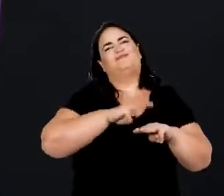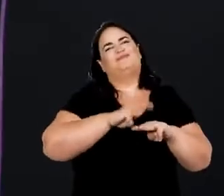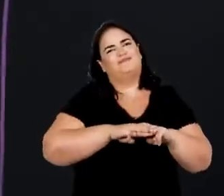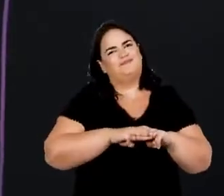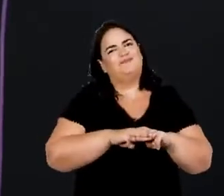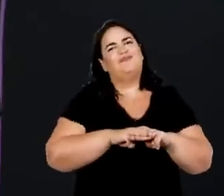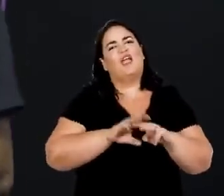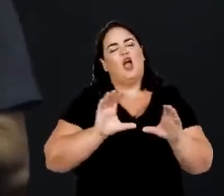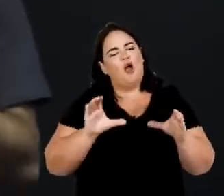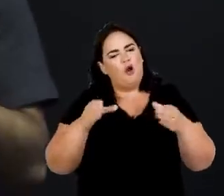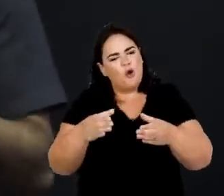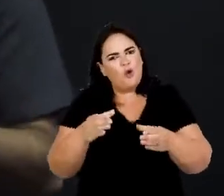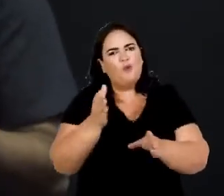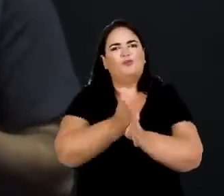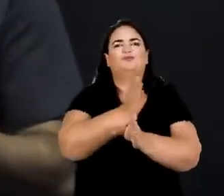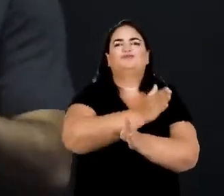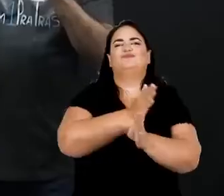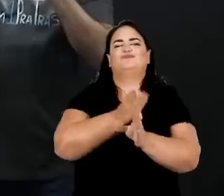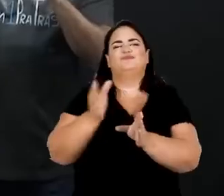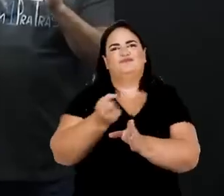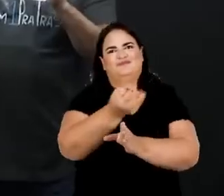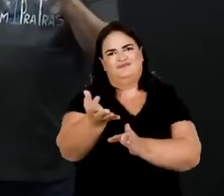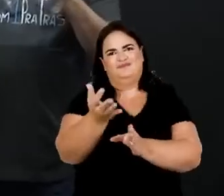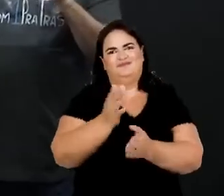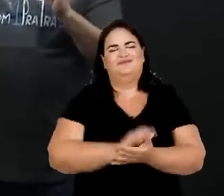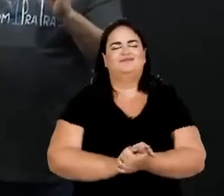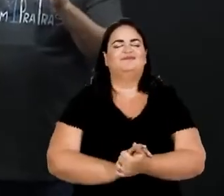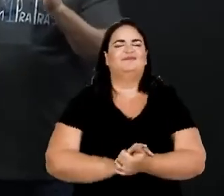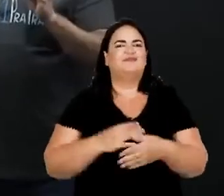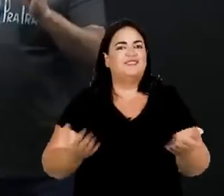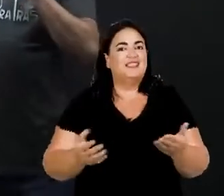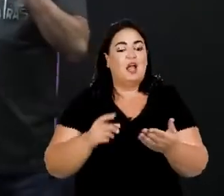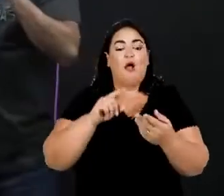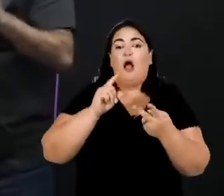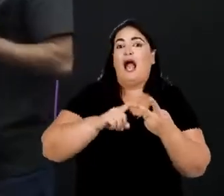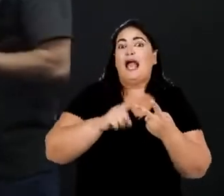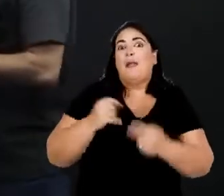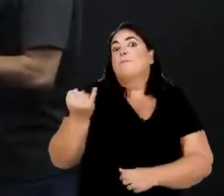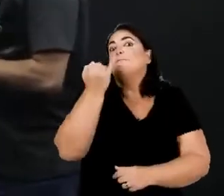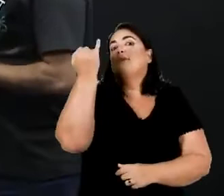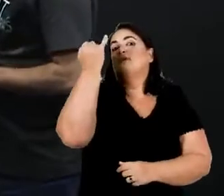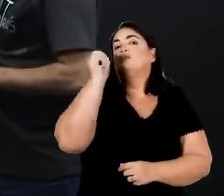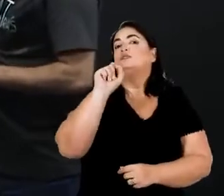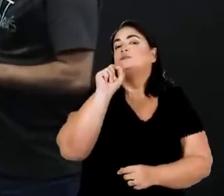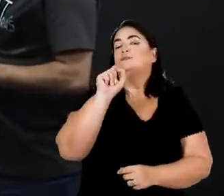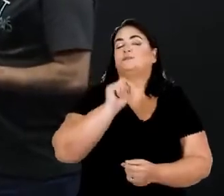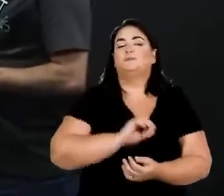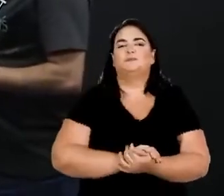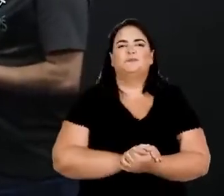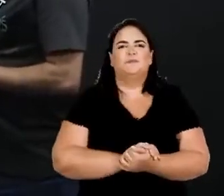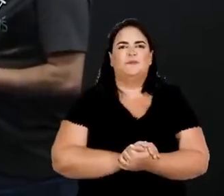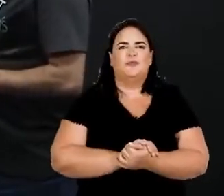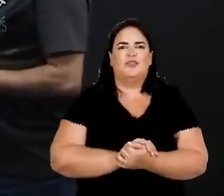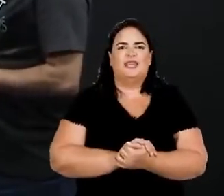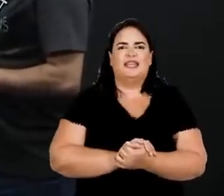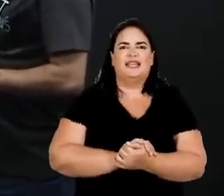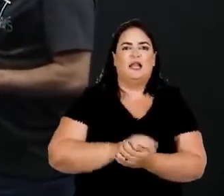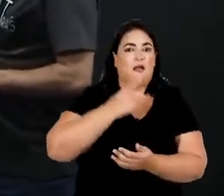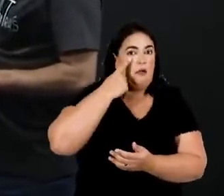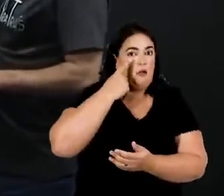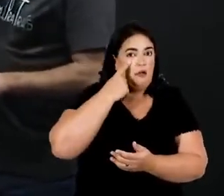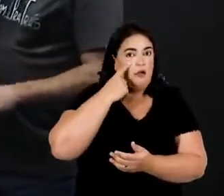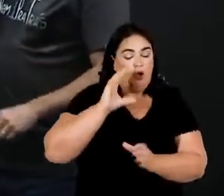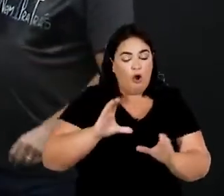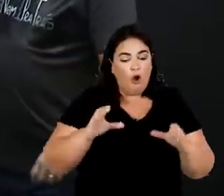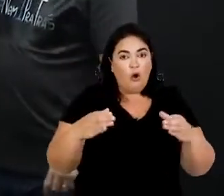referente ao conjunto dos números inteiros outra coisa importante é verificar aqui é o seguinte repare que esse